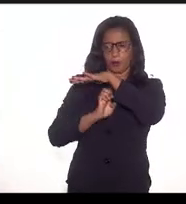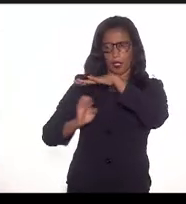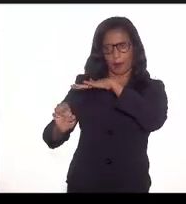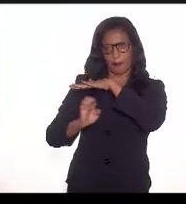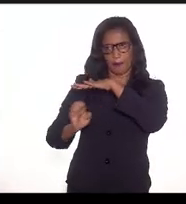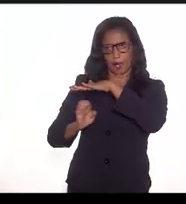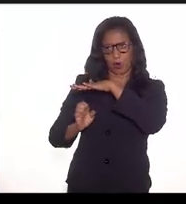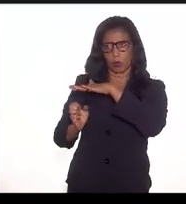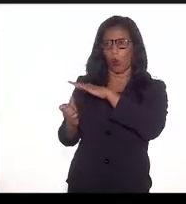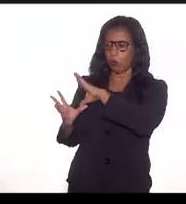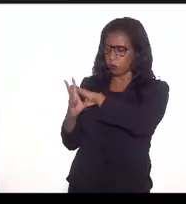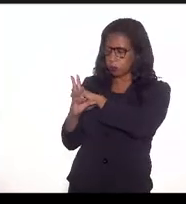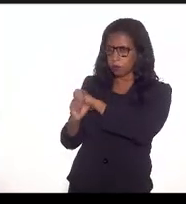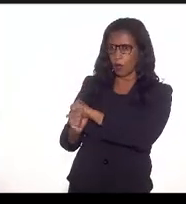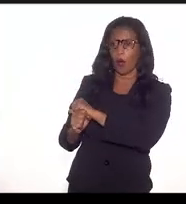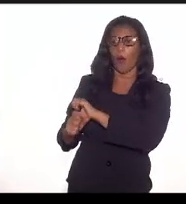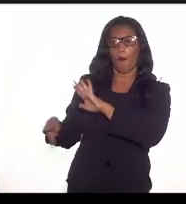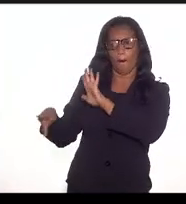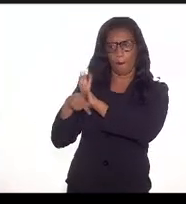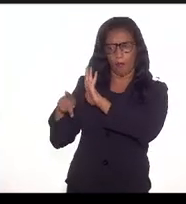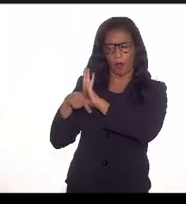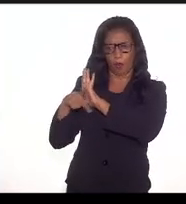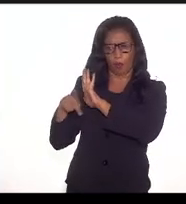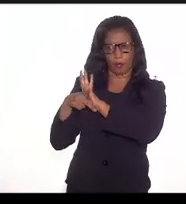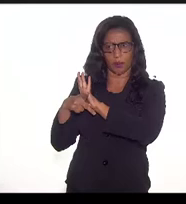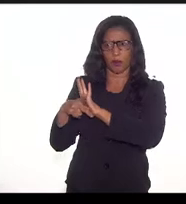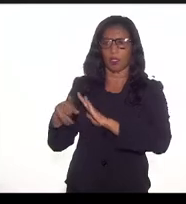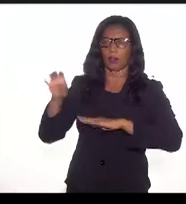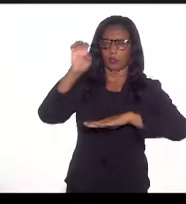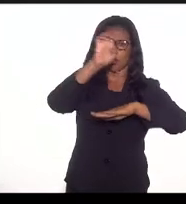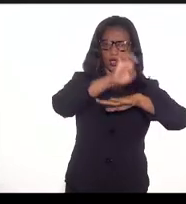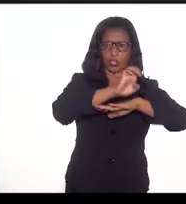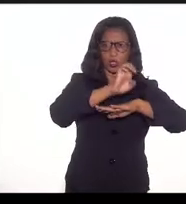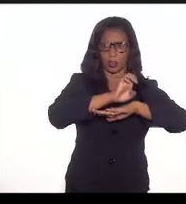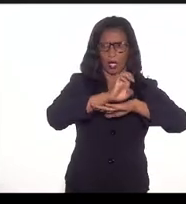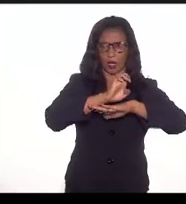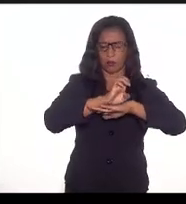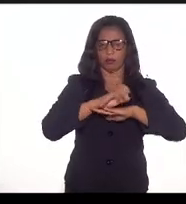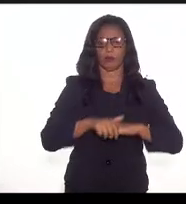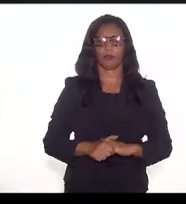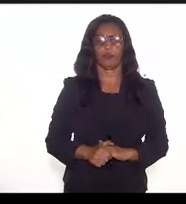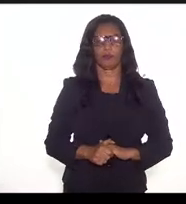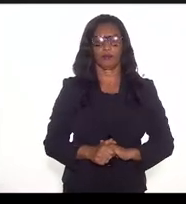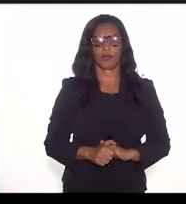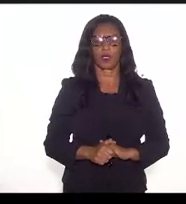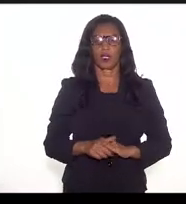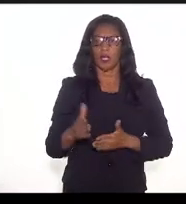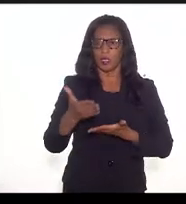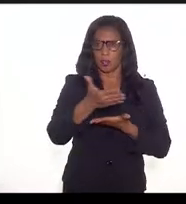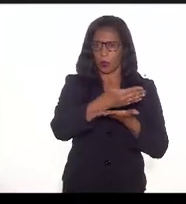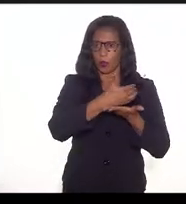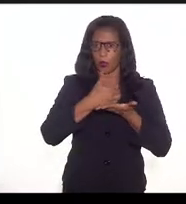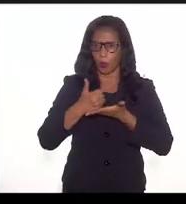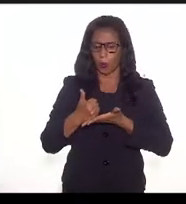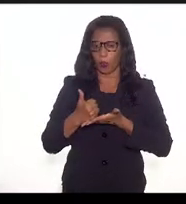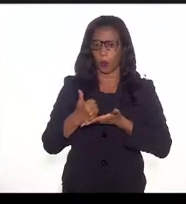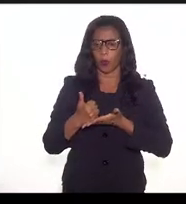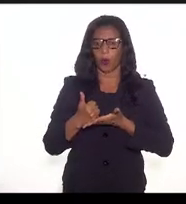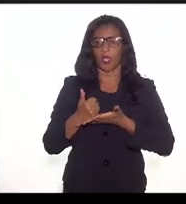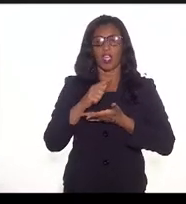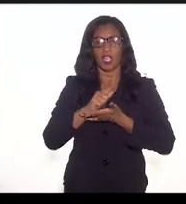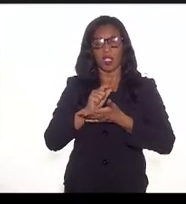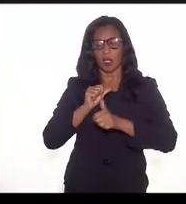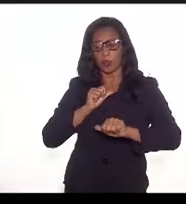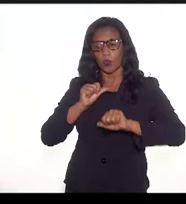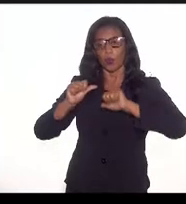do nosso orçamento. A AGRIU ela tem independência orçamentária do Estado, então a gente trabalha com recurso próprio. E esse recurso ele tem que girar para